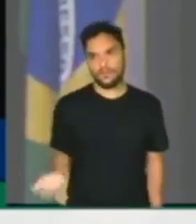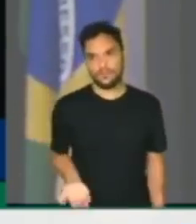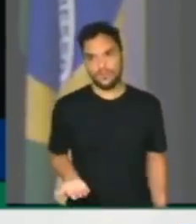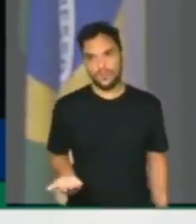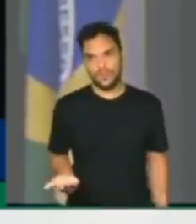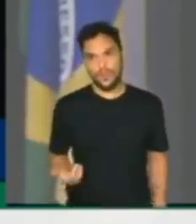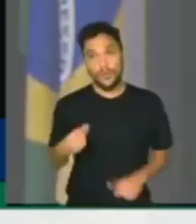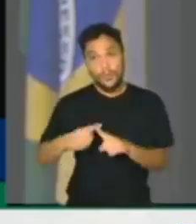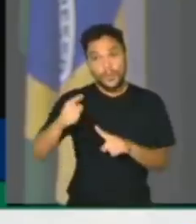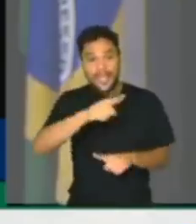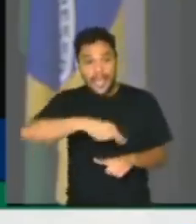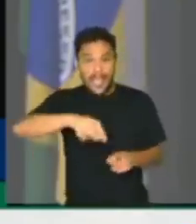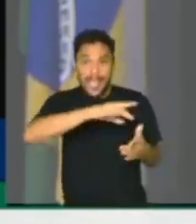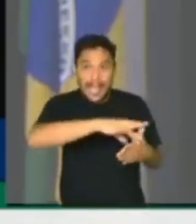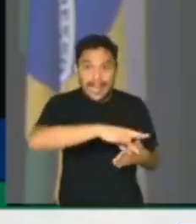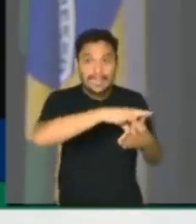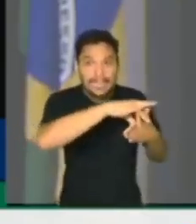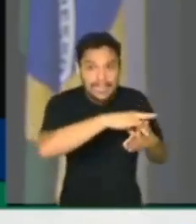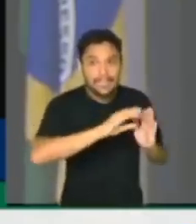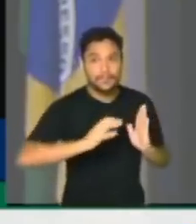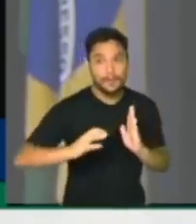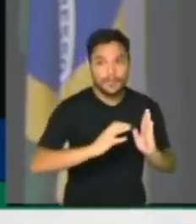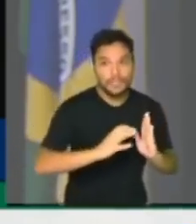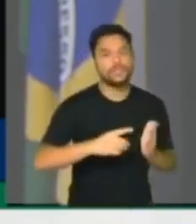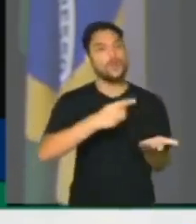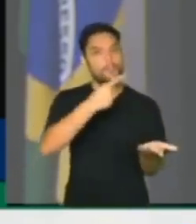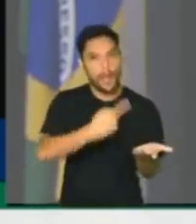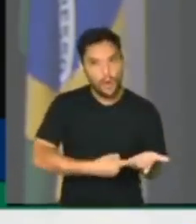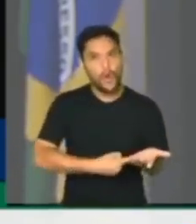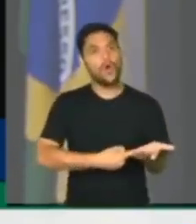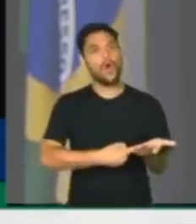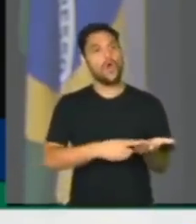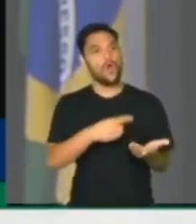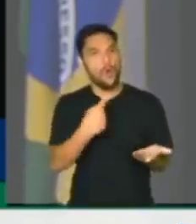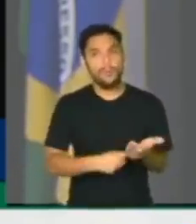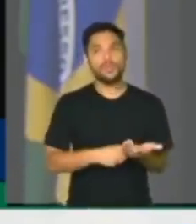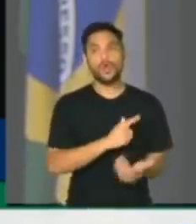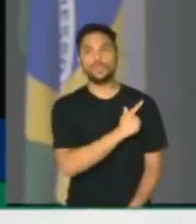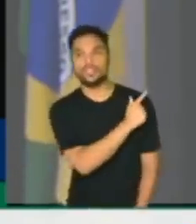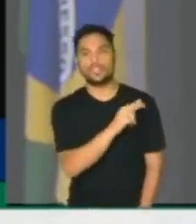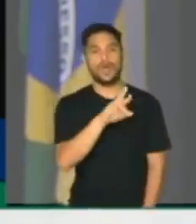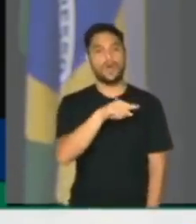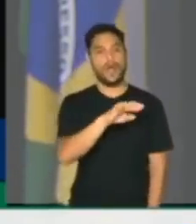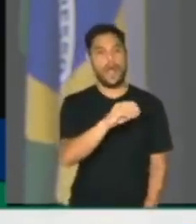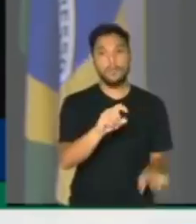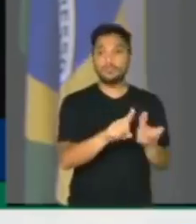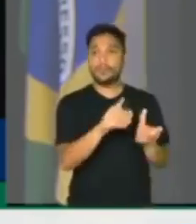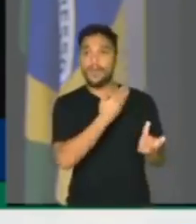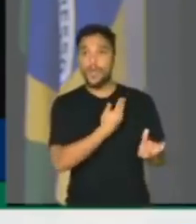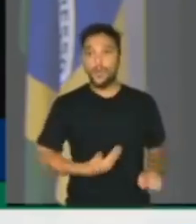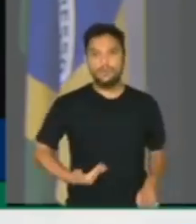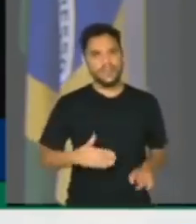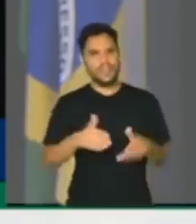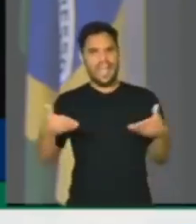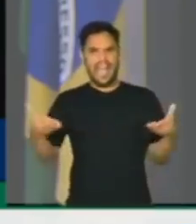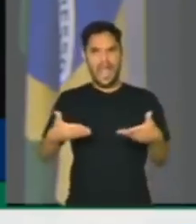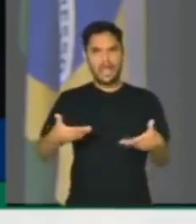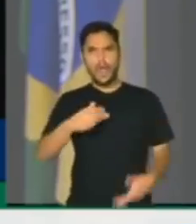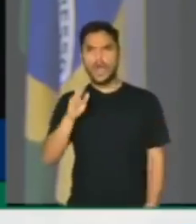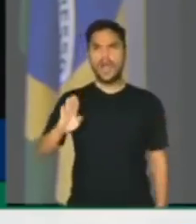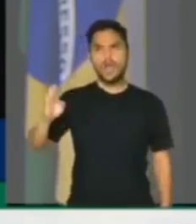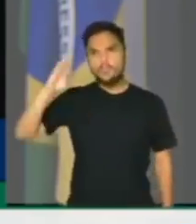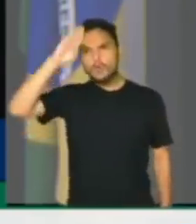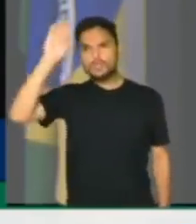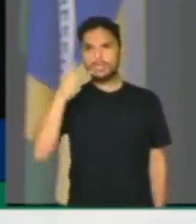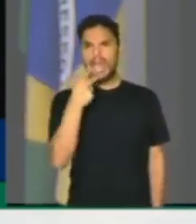porque os líderes fizeram os acordos fecharam com general ramos fecharam o governo e depois vai o